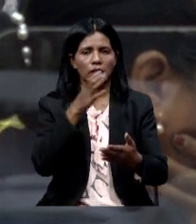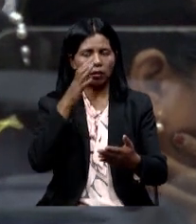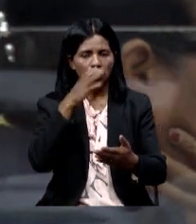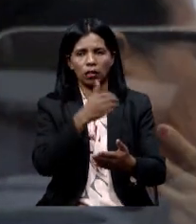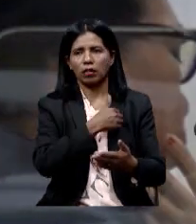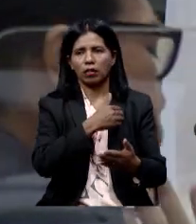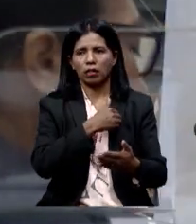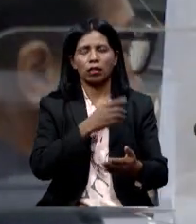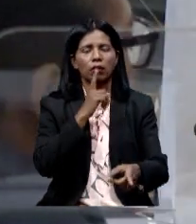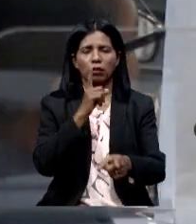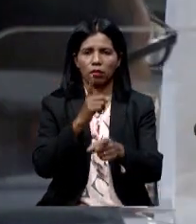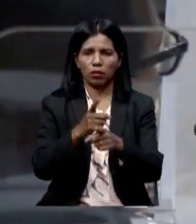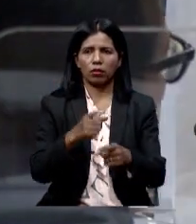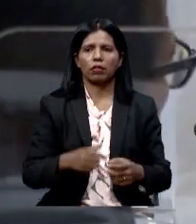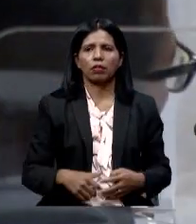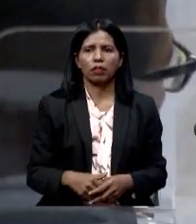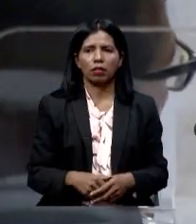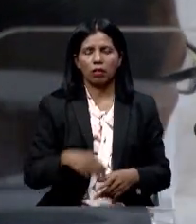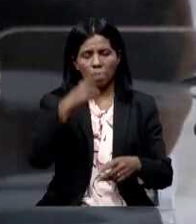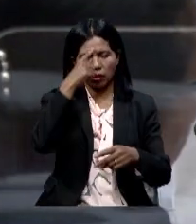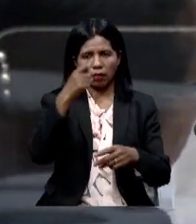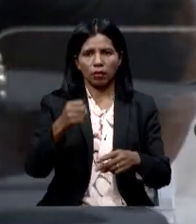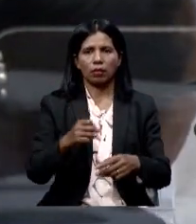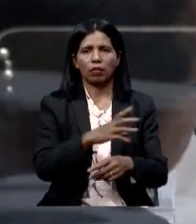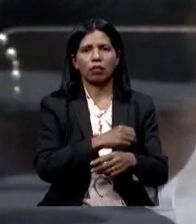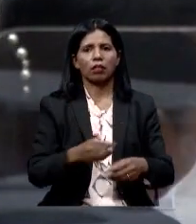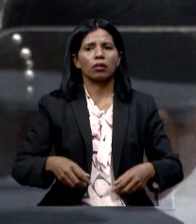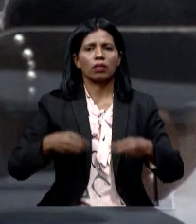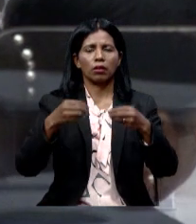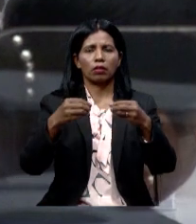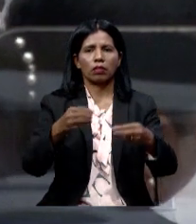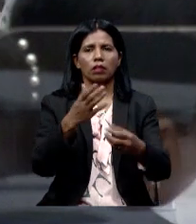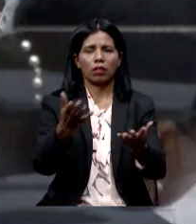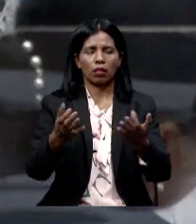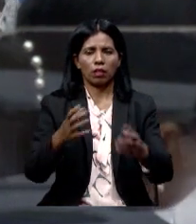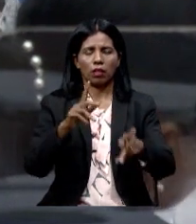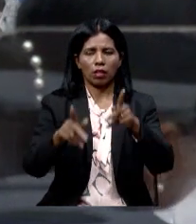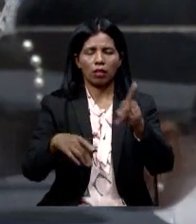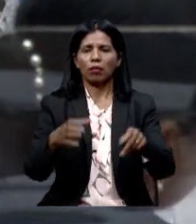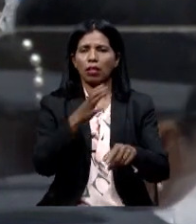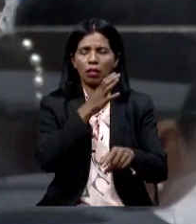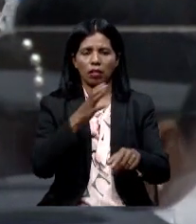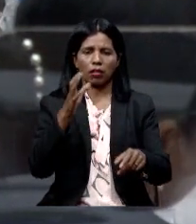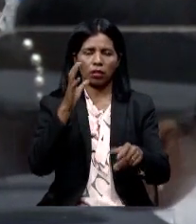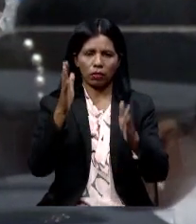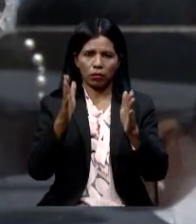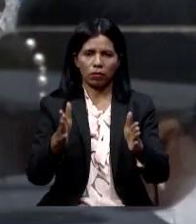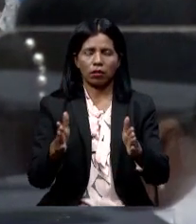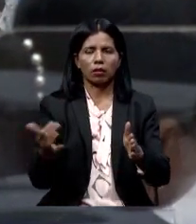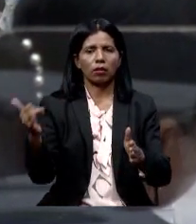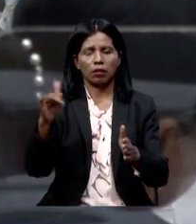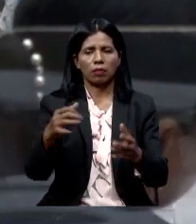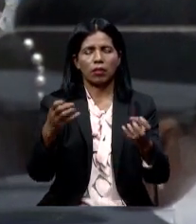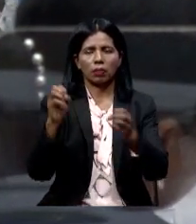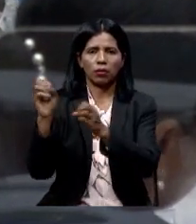dá o suficiente. Também é uma desmotiva vontade do povo agrícola, para que se